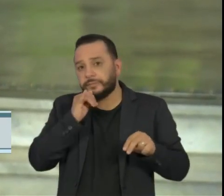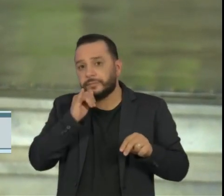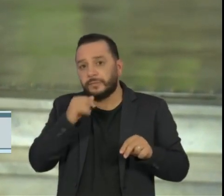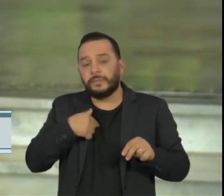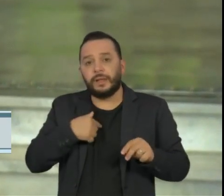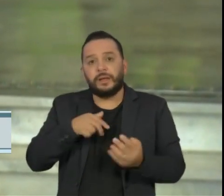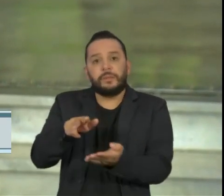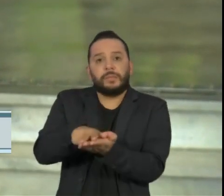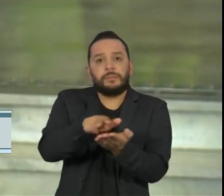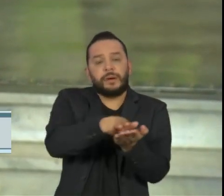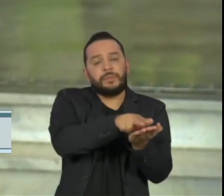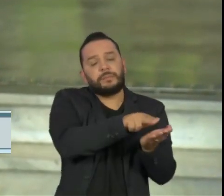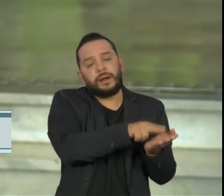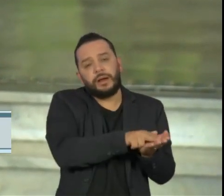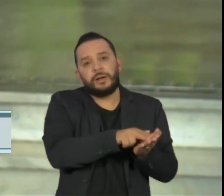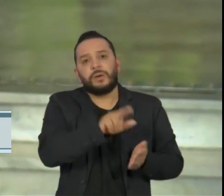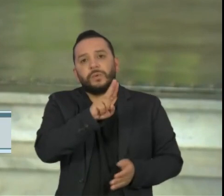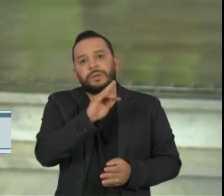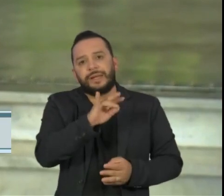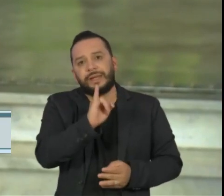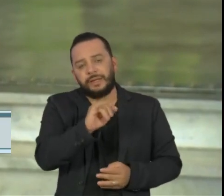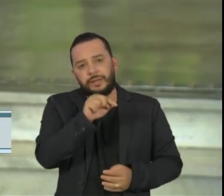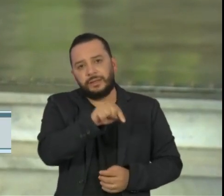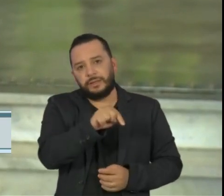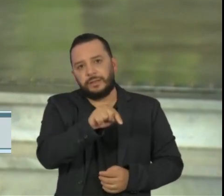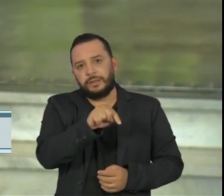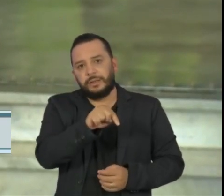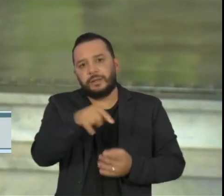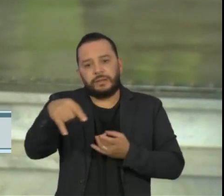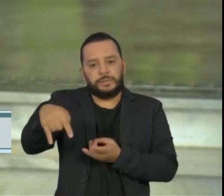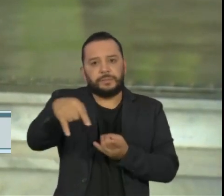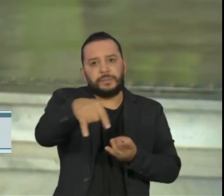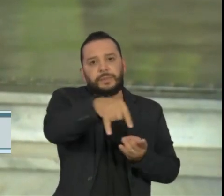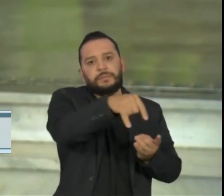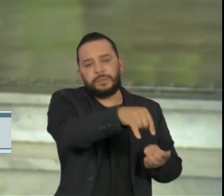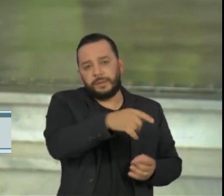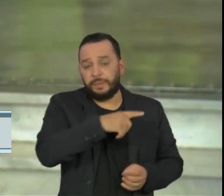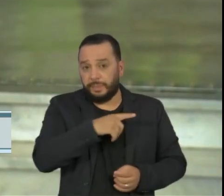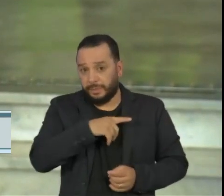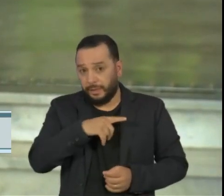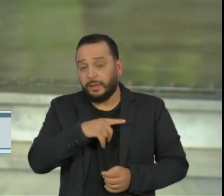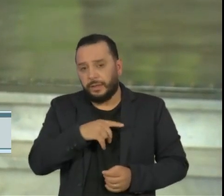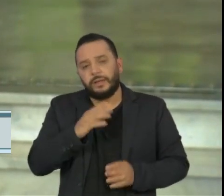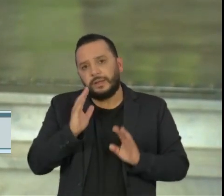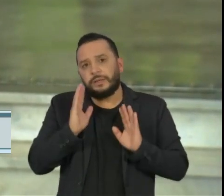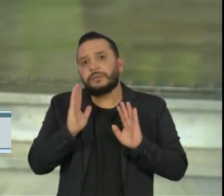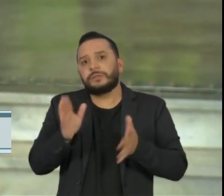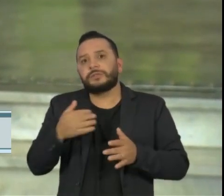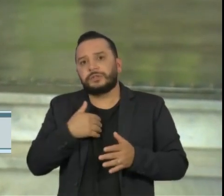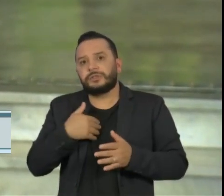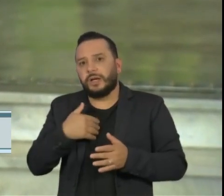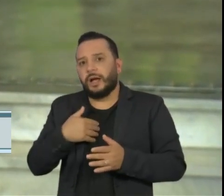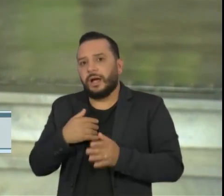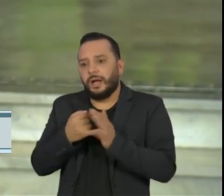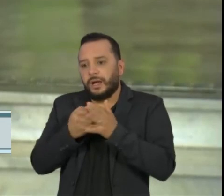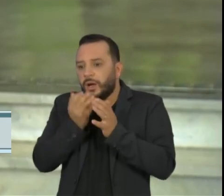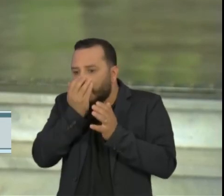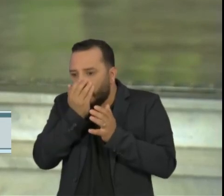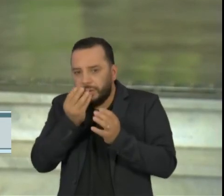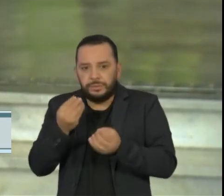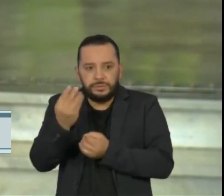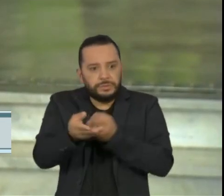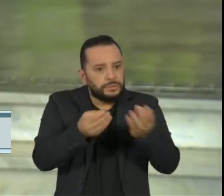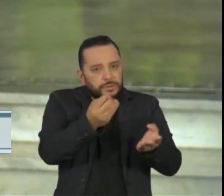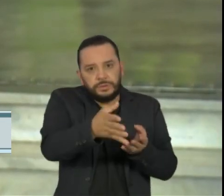de leitos, a gente está com um nível de ocupação, apesar da média ter reduzido e a gente levou respiradores, né, o esforço